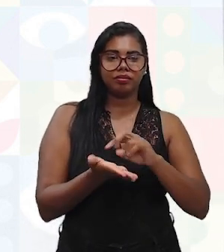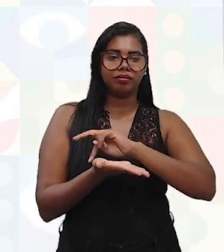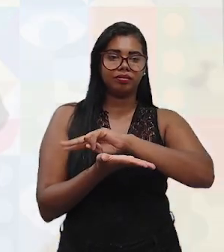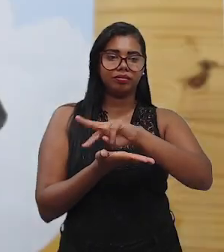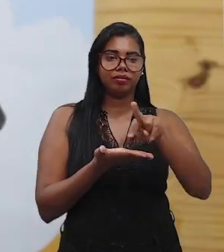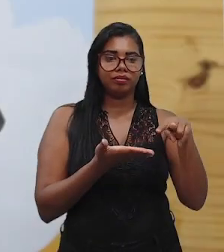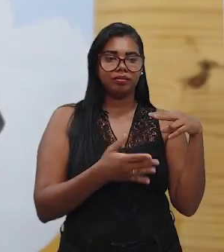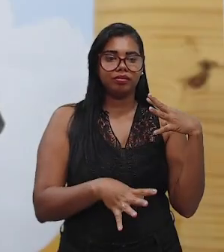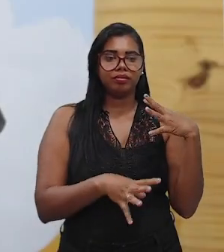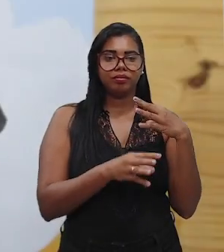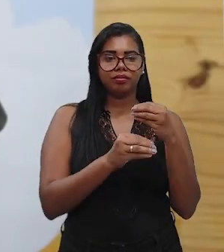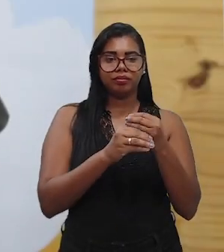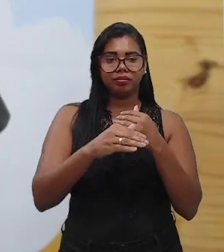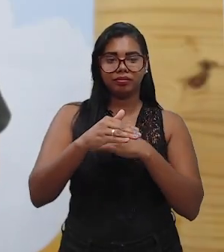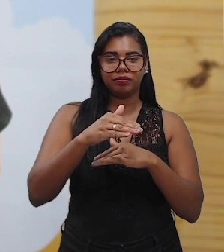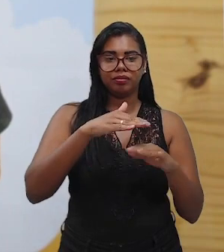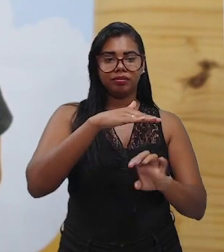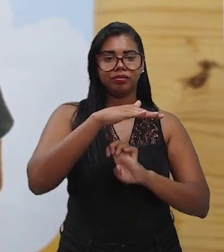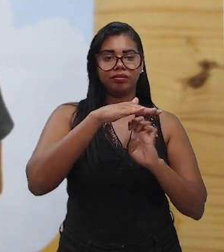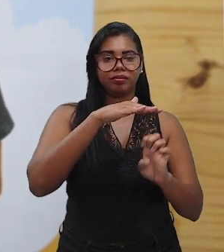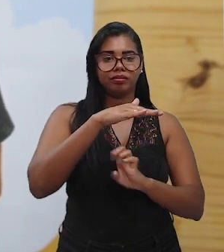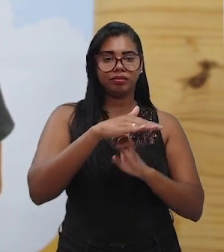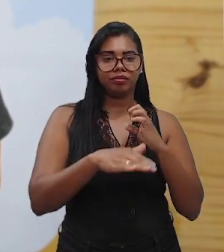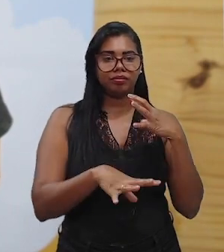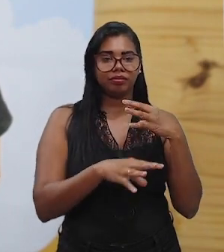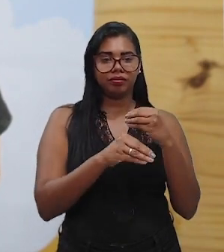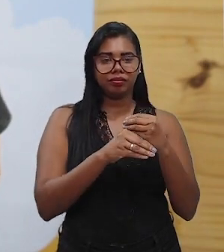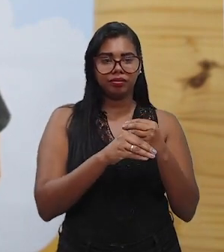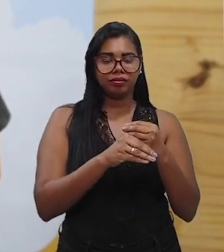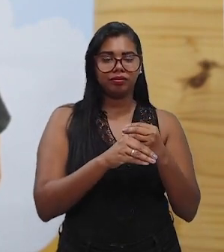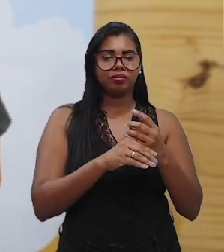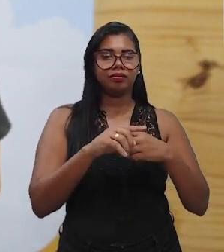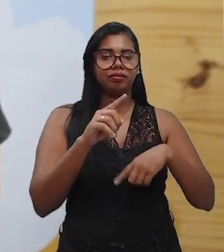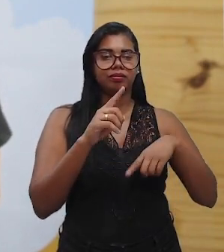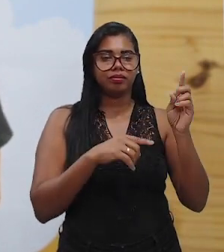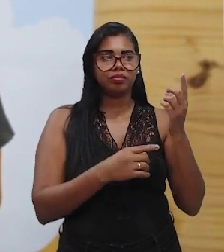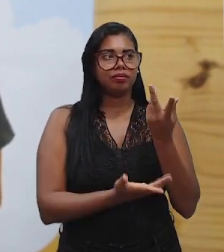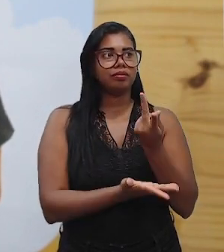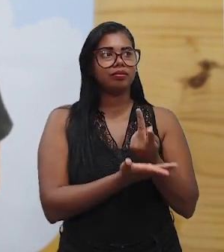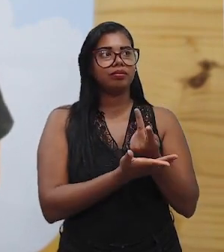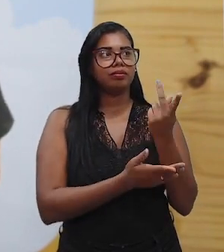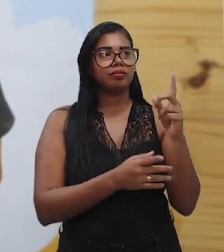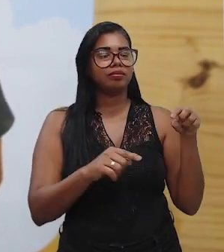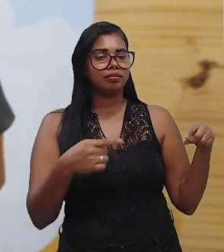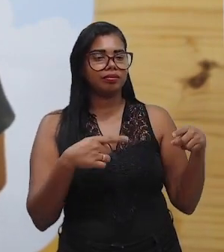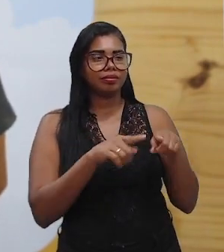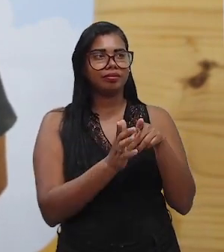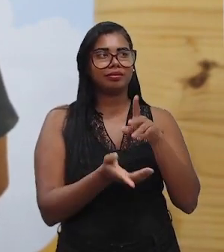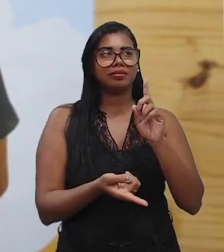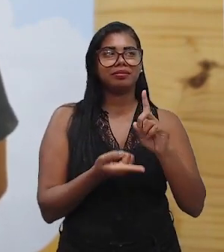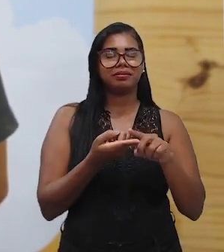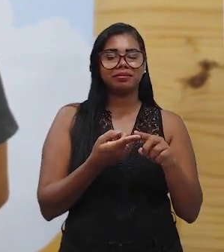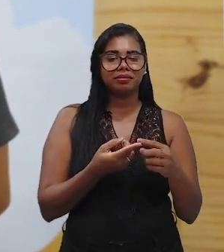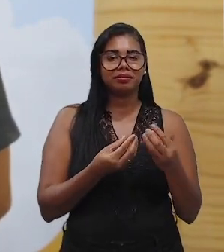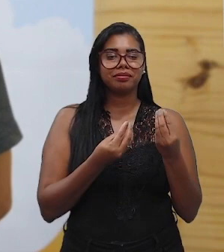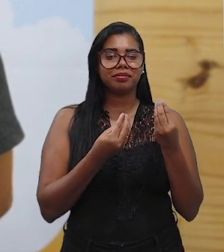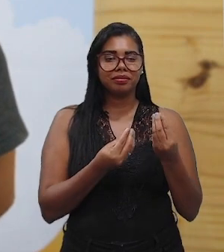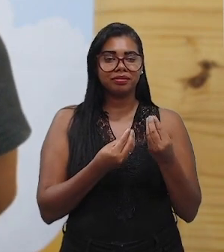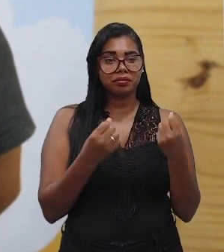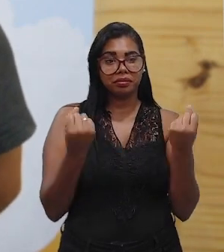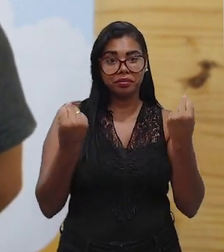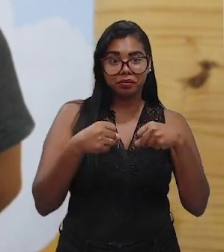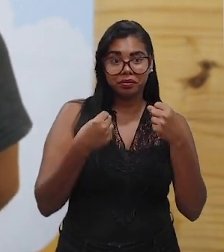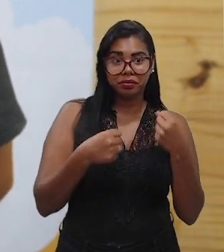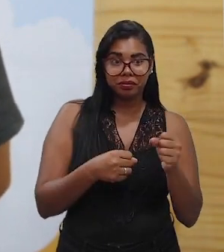da quantidade de estoques na empresa. Manter estoques elevados resulta em desafios operacionais como a